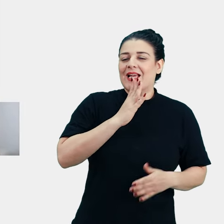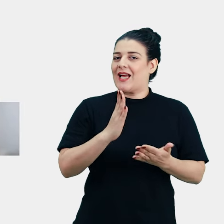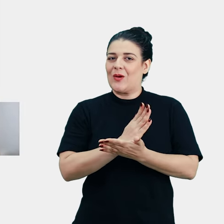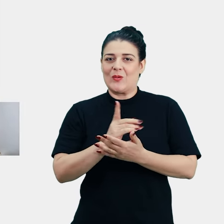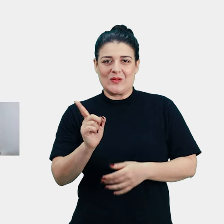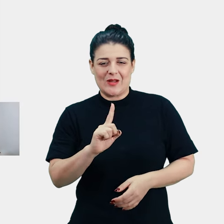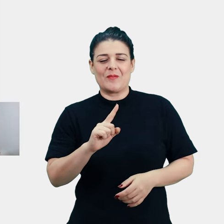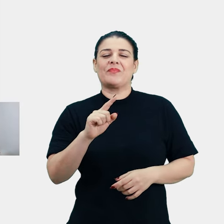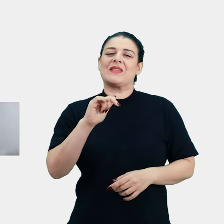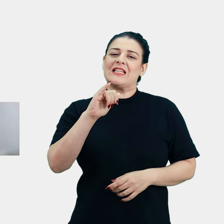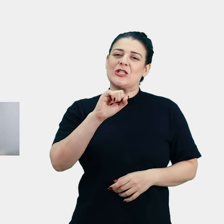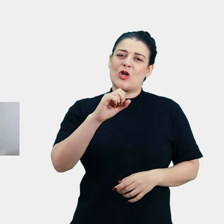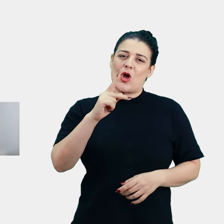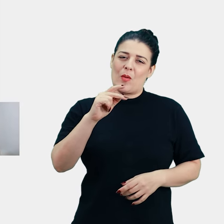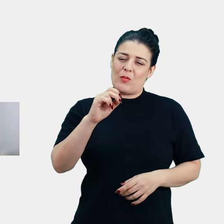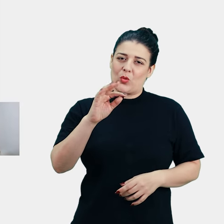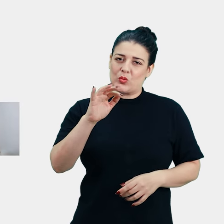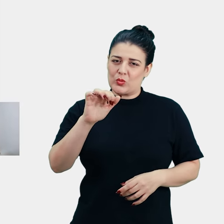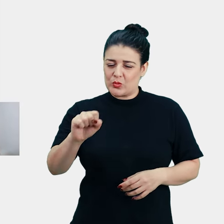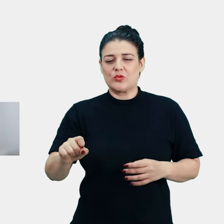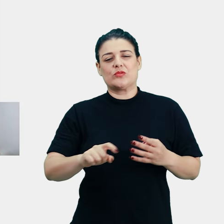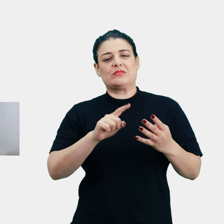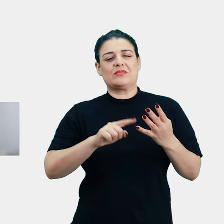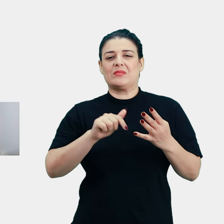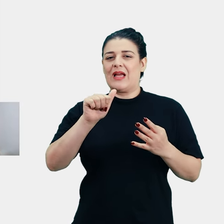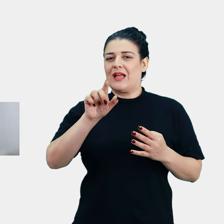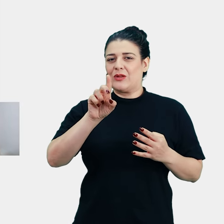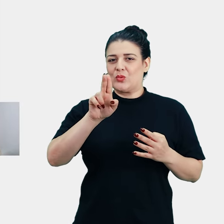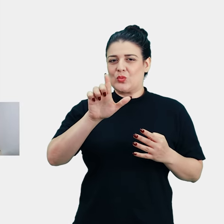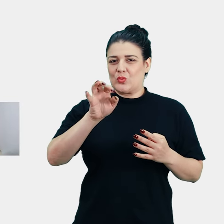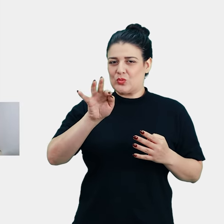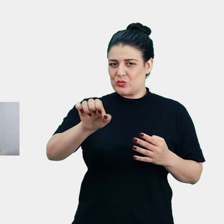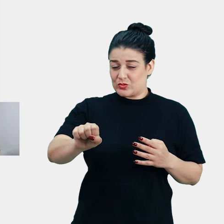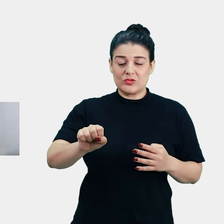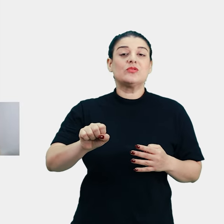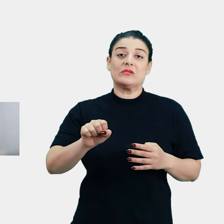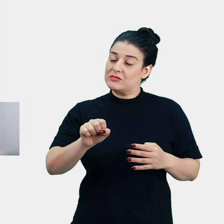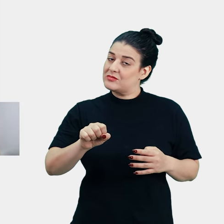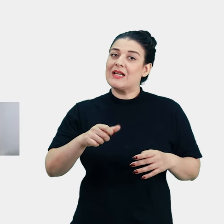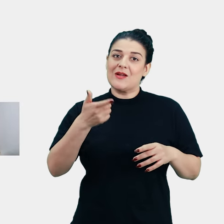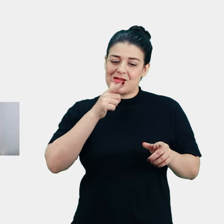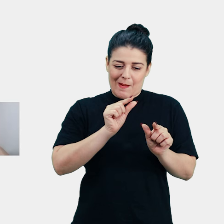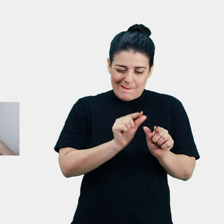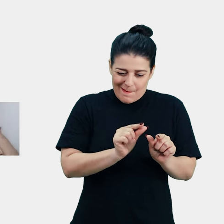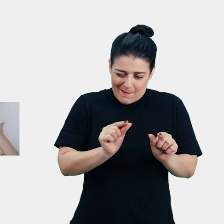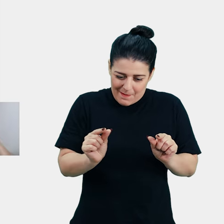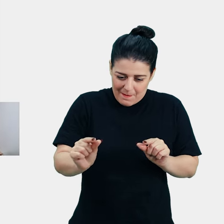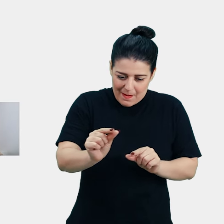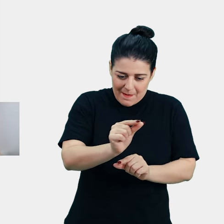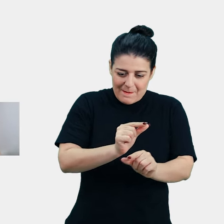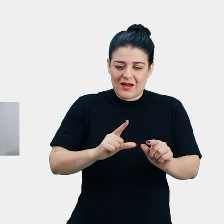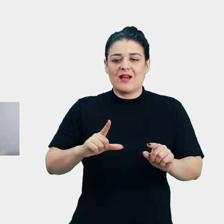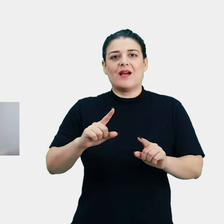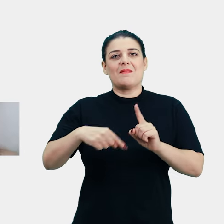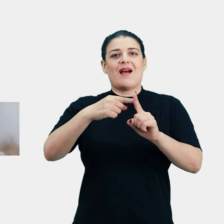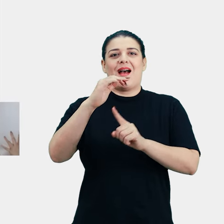de isótopos, de adultos, tá? E aí a gente consegue gerar fragmentos, né? A gente tem